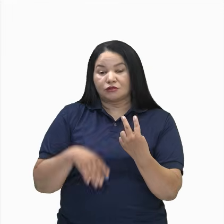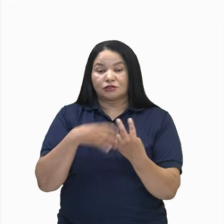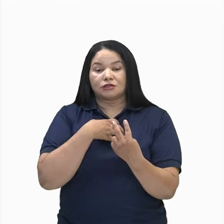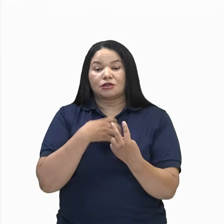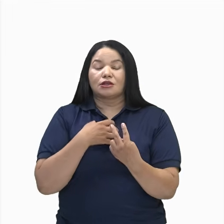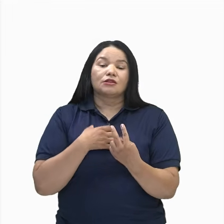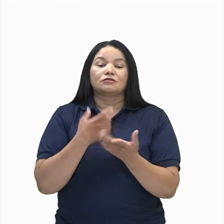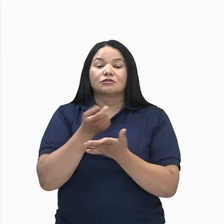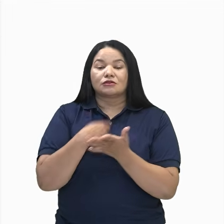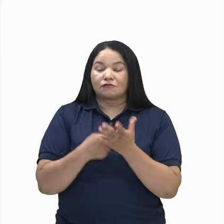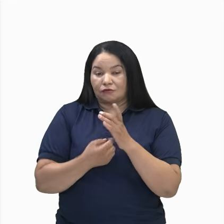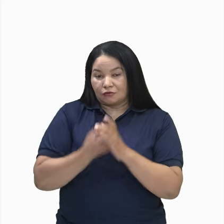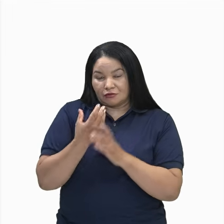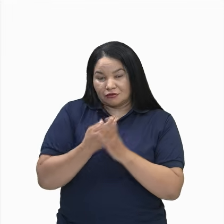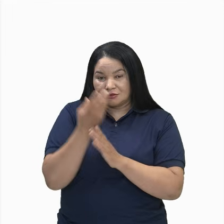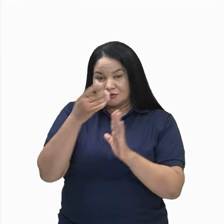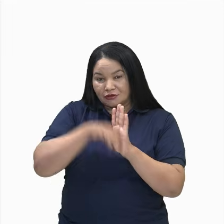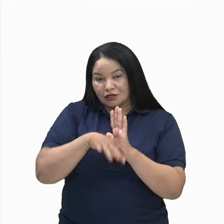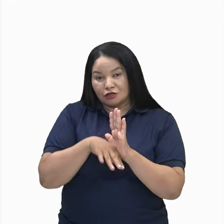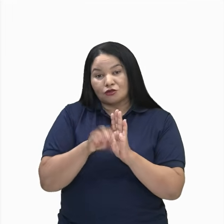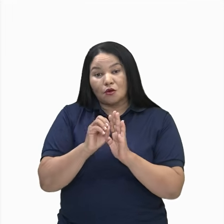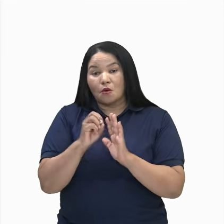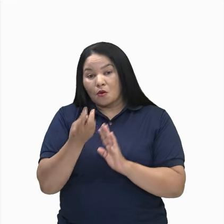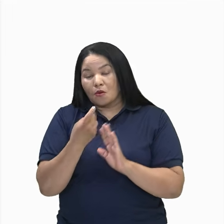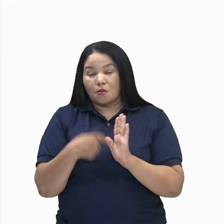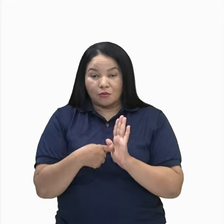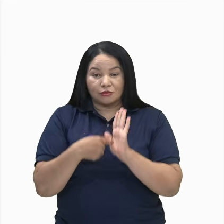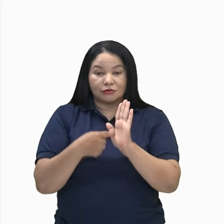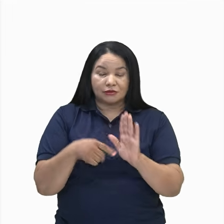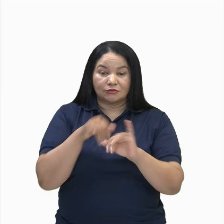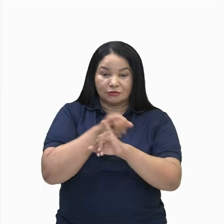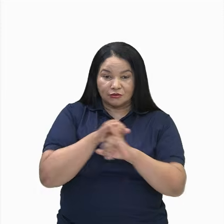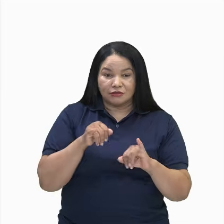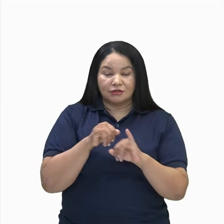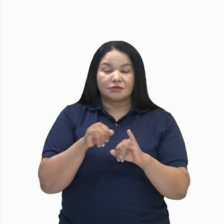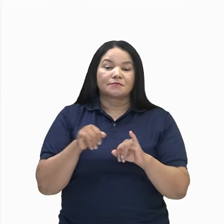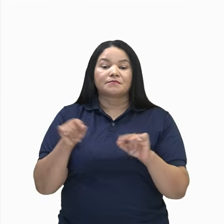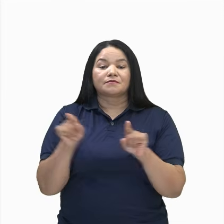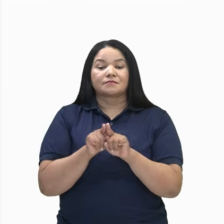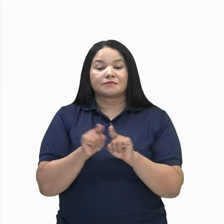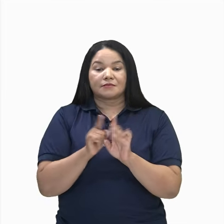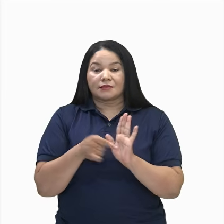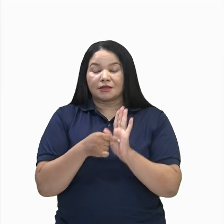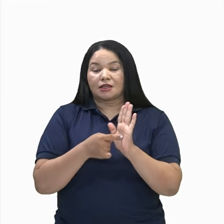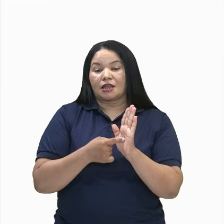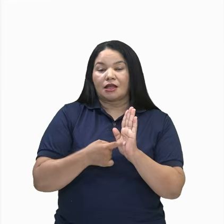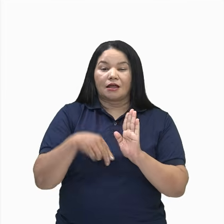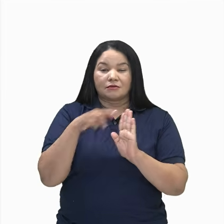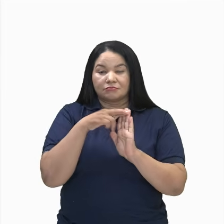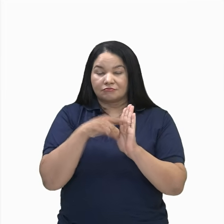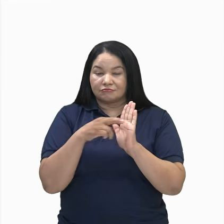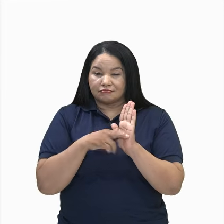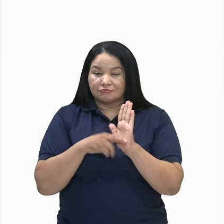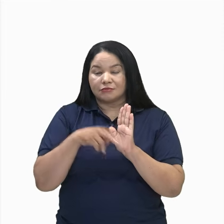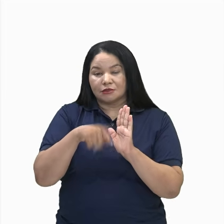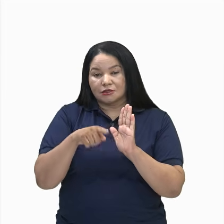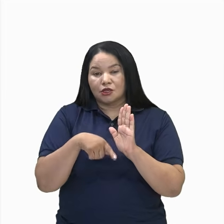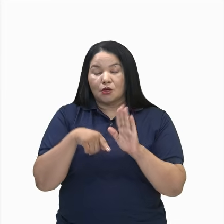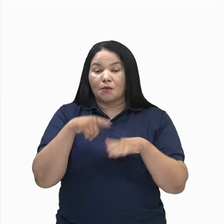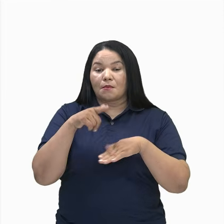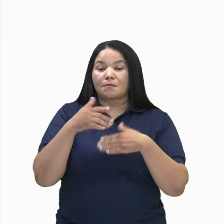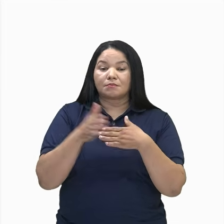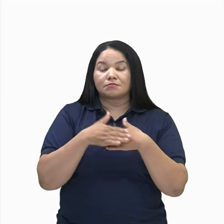essa forma de trazer a notícia, a manchete de uma reportagem, tudo isso é definido pela linha editorial. Assim como a